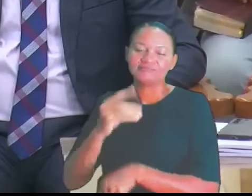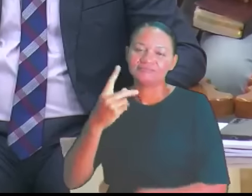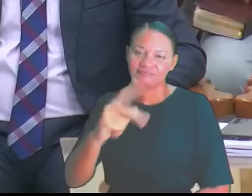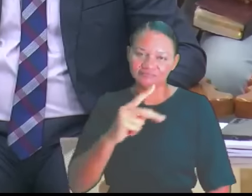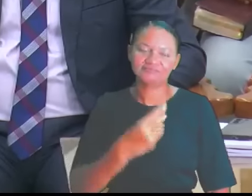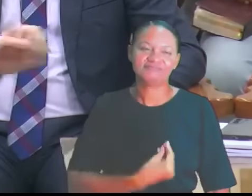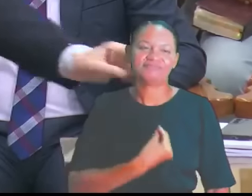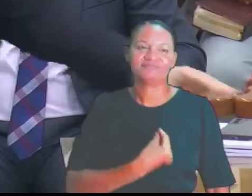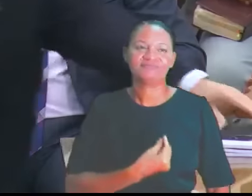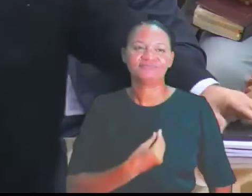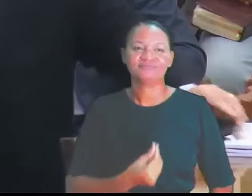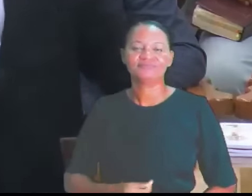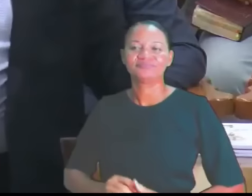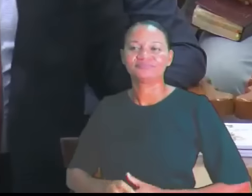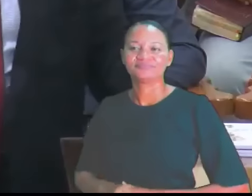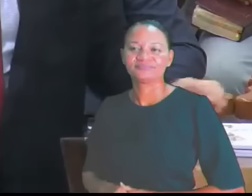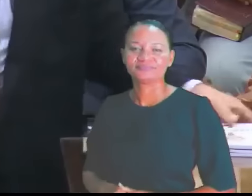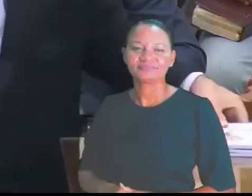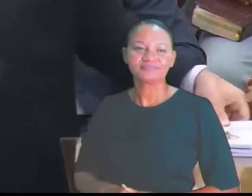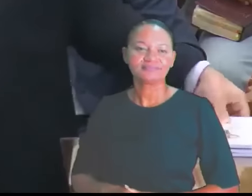sua vida.